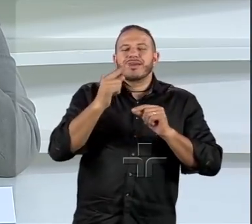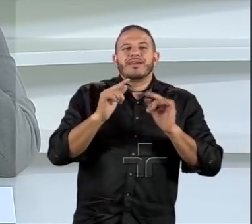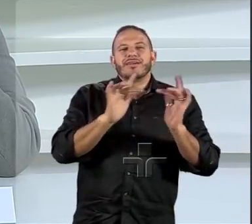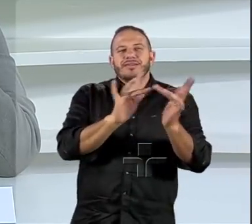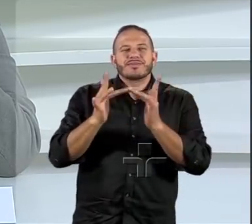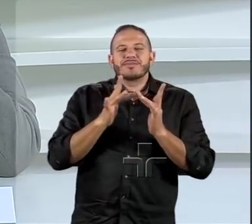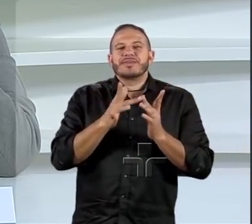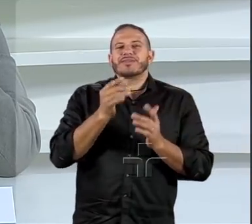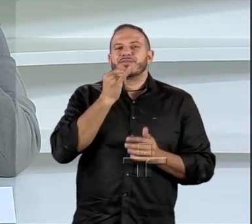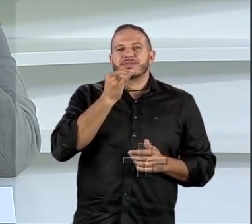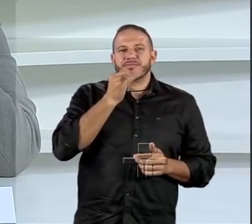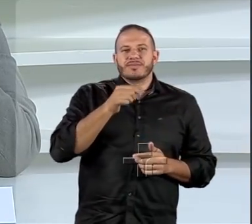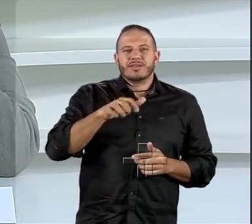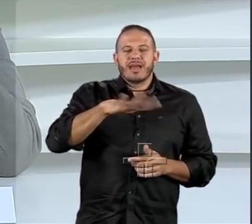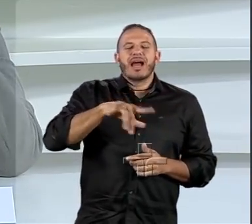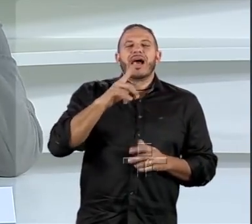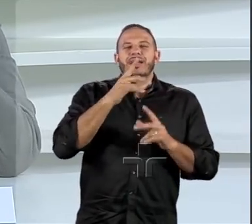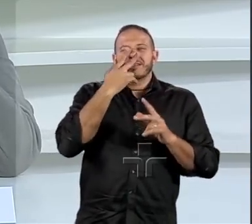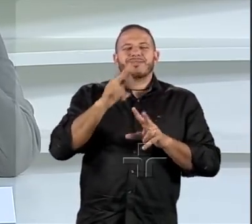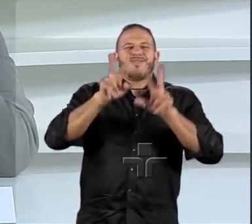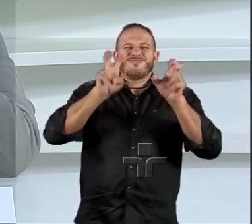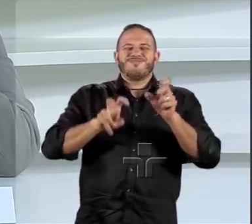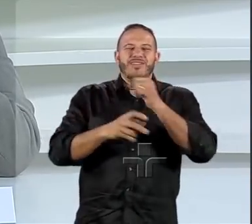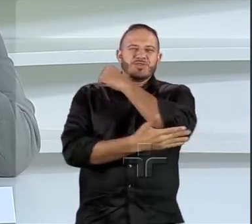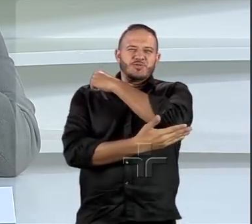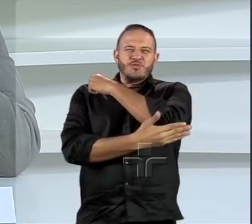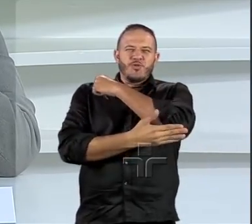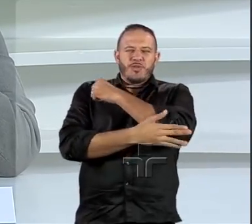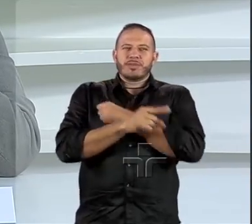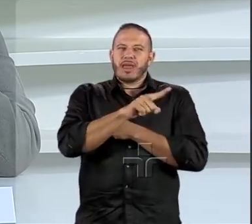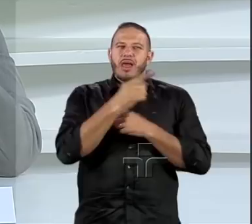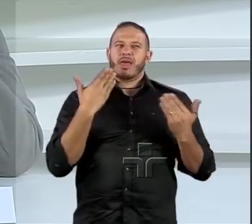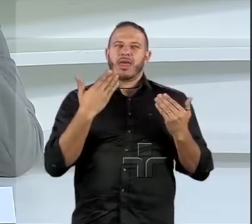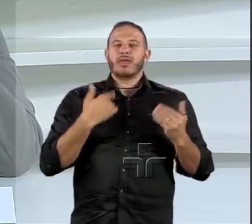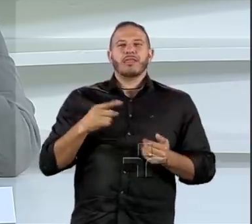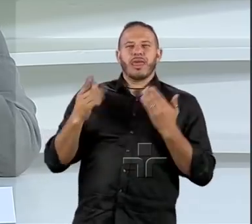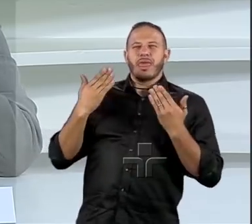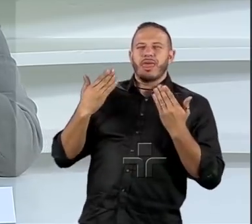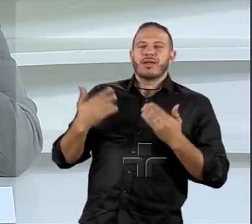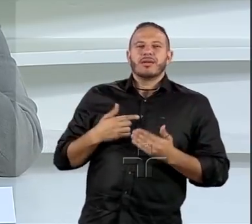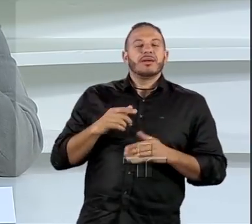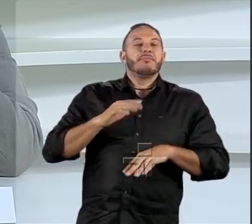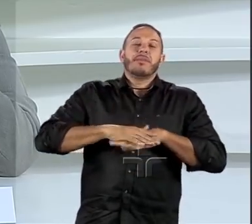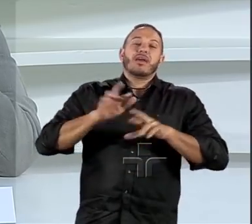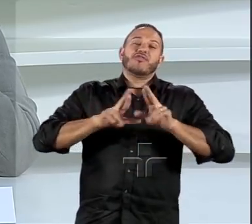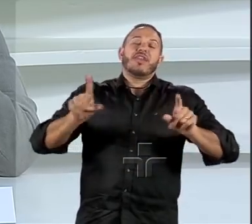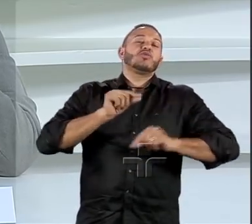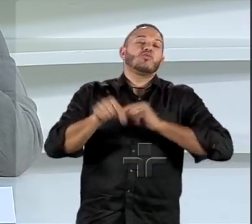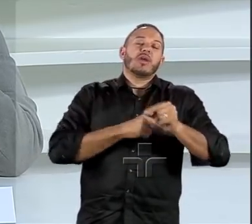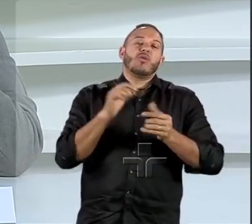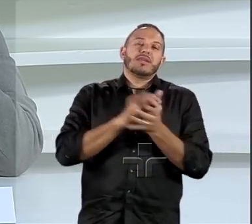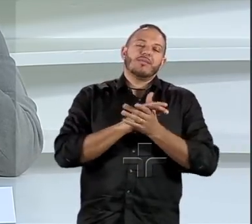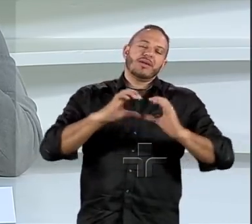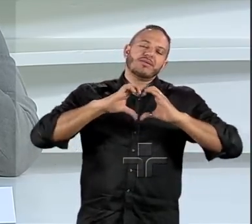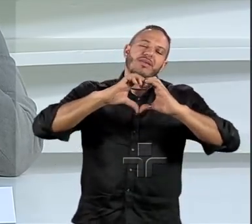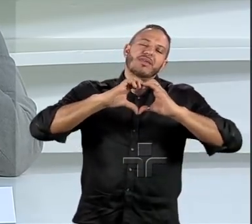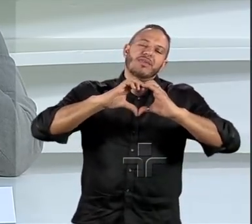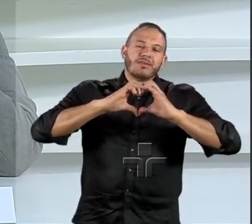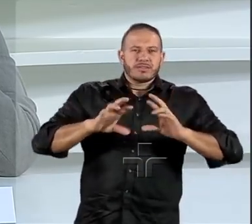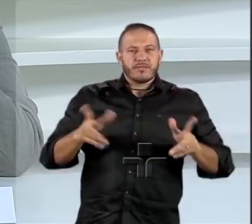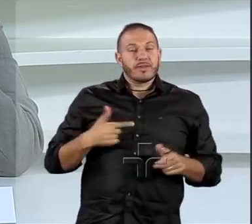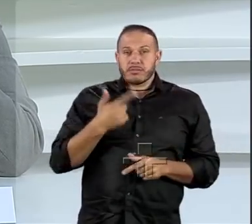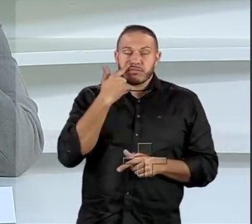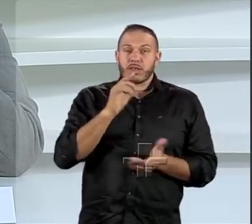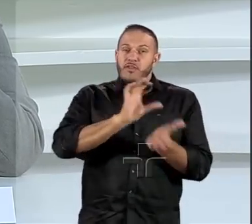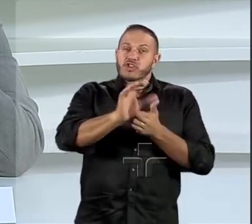né, baseado no ciúme, onde um fica desconfiando do outro, do que para um casamento de amor. Então, eu acho que a gente tem que investir em parcerias em casamento